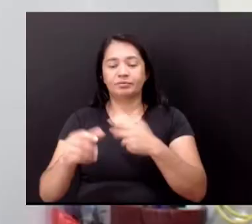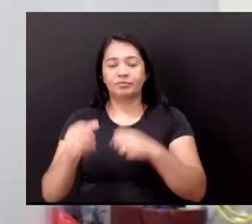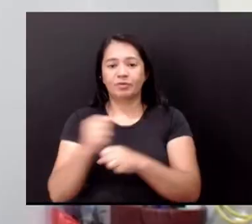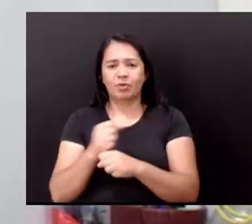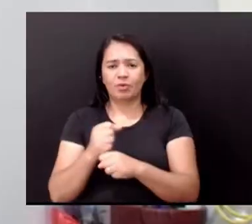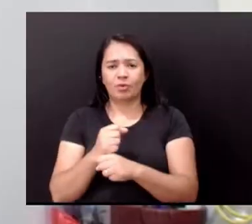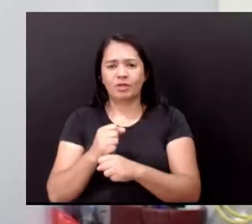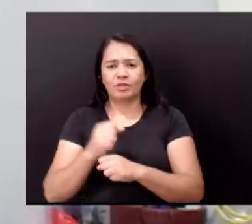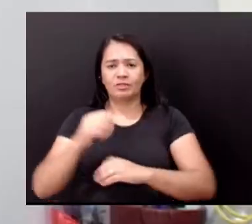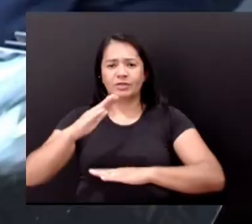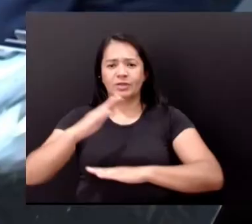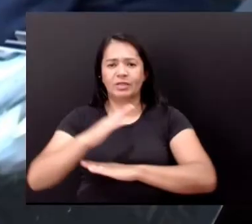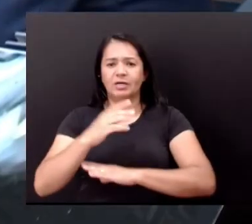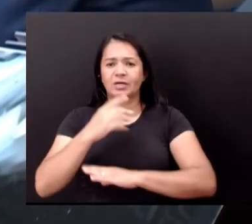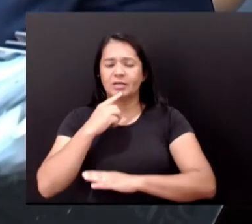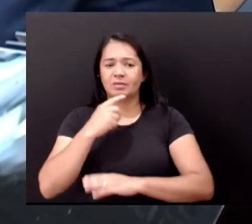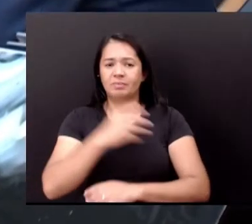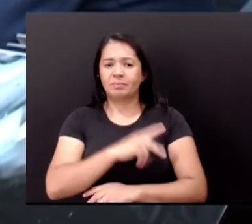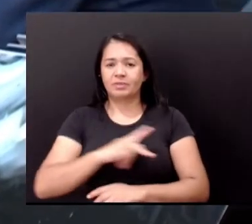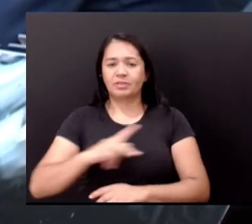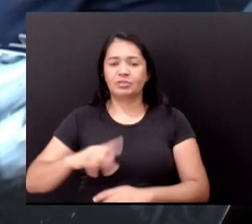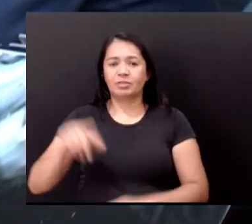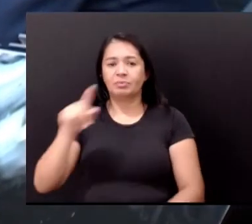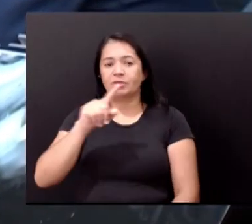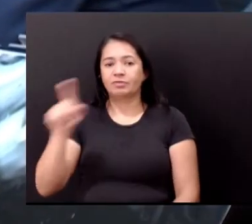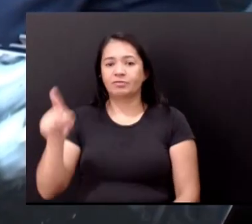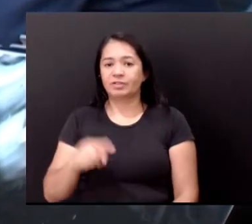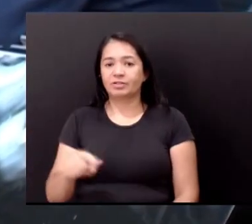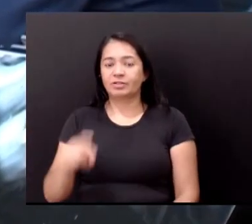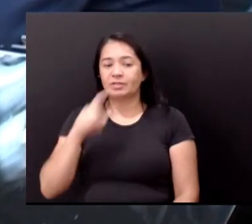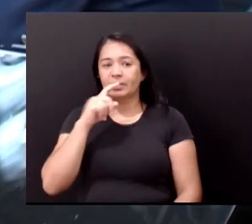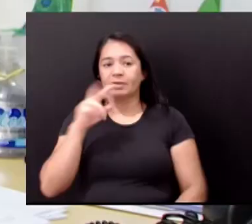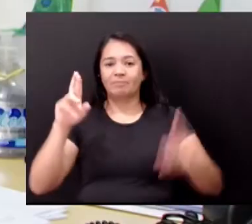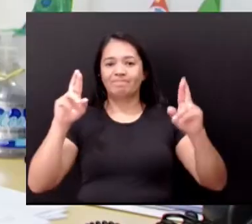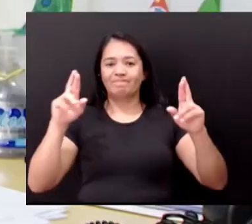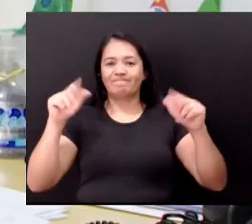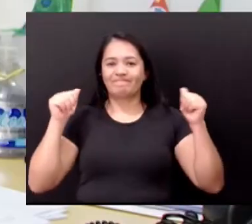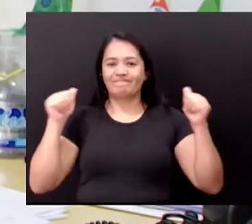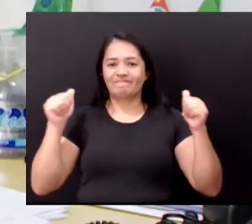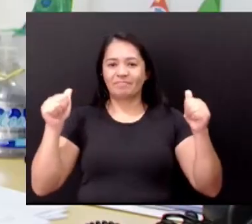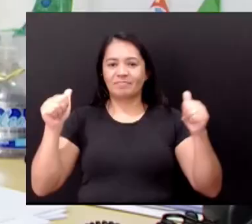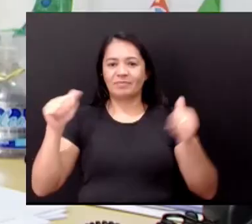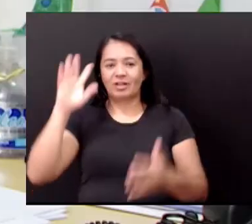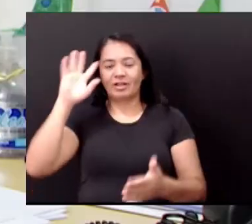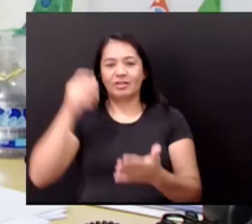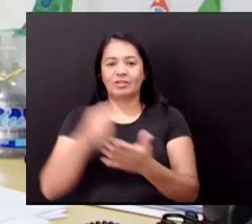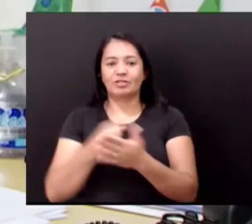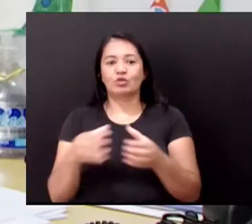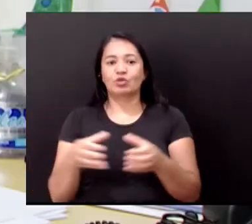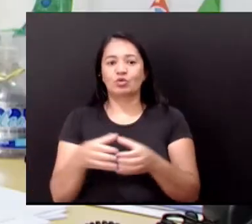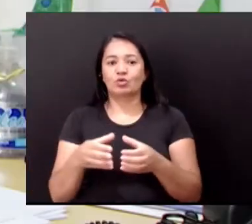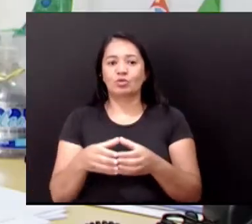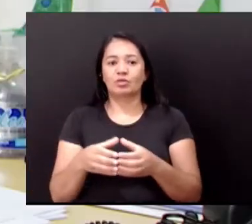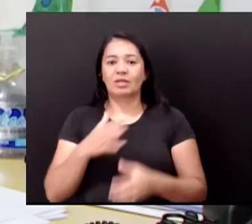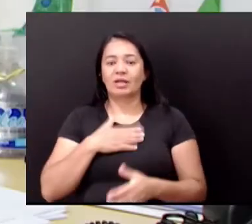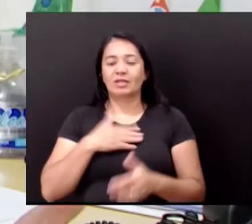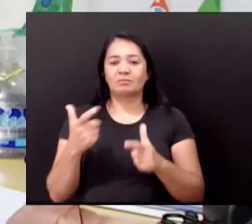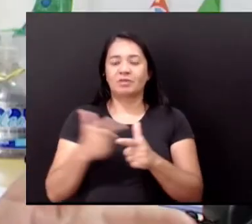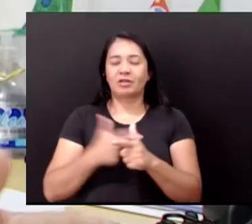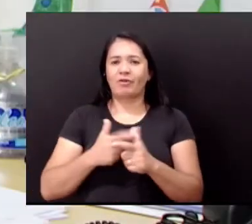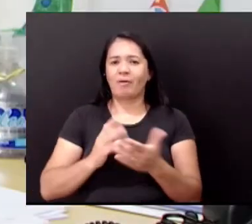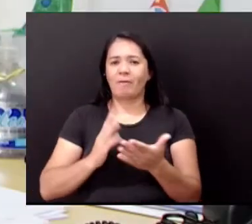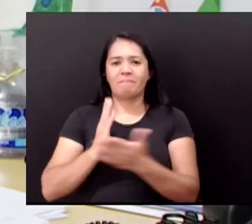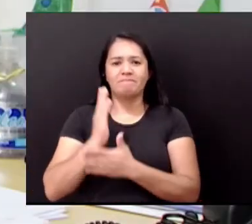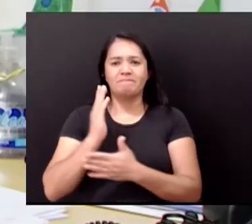presidida pelo vereador Zé Carlos, que comemora a decisão do colegiado. Ter as minhas contas aprovadas, né, já logo